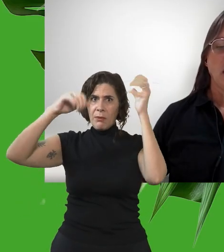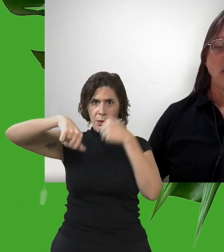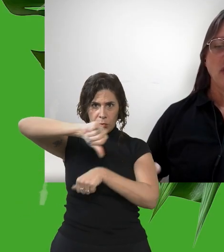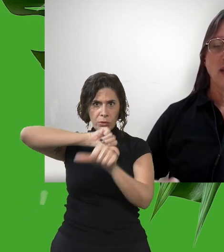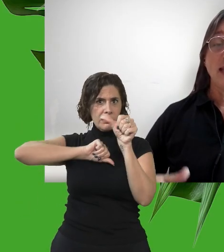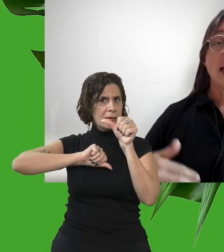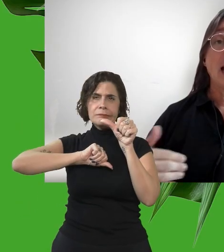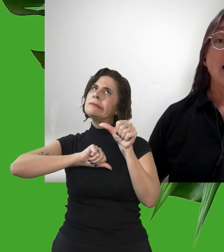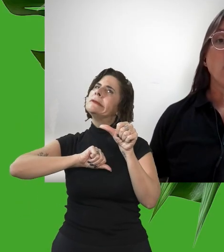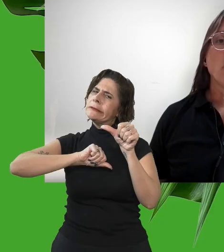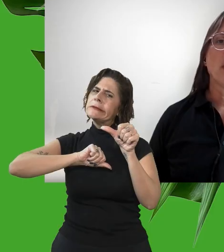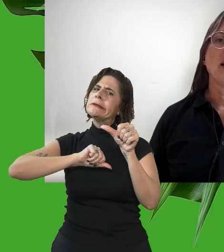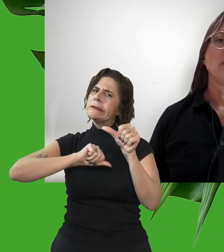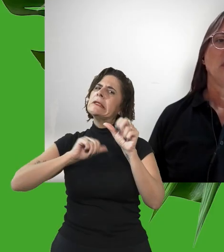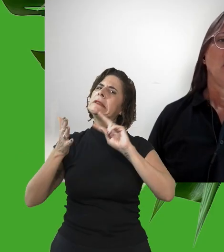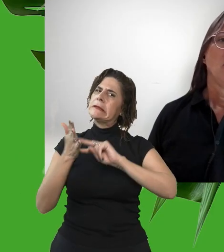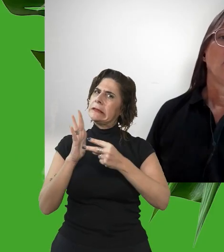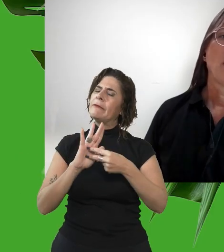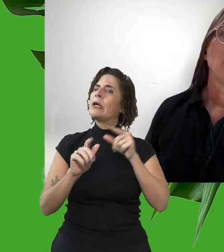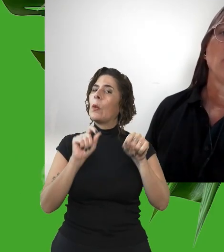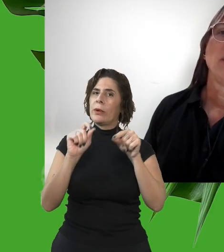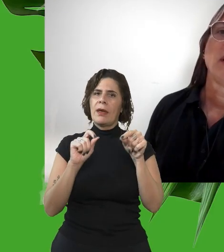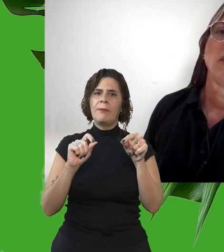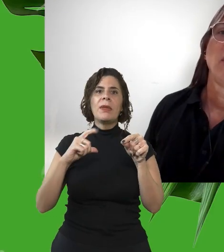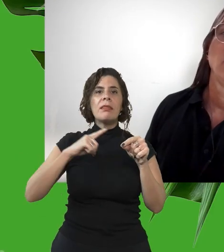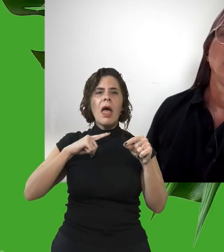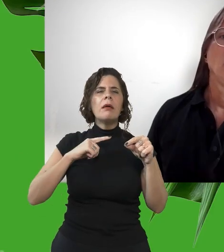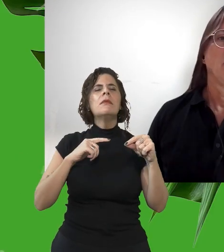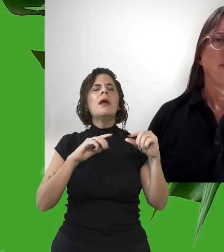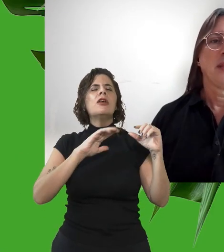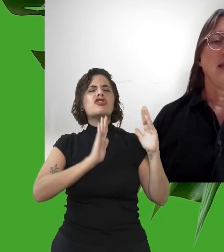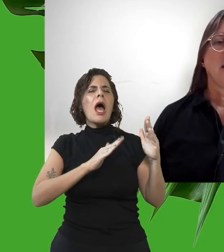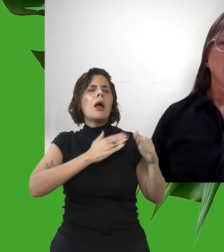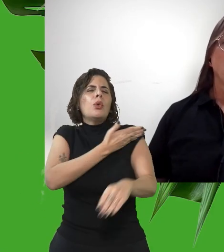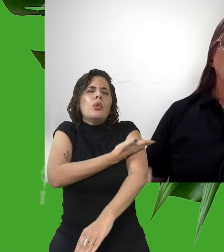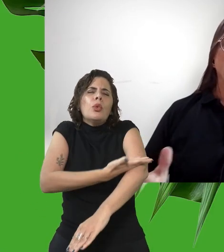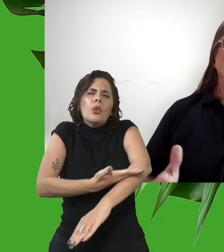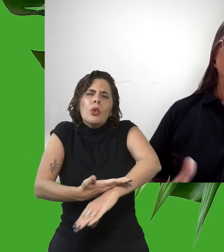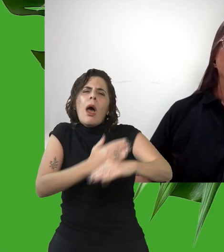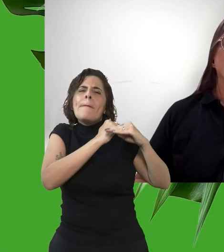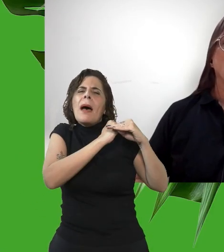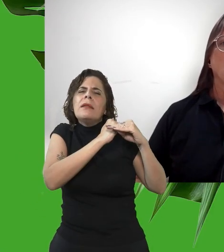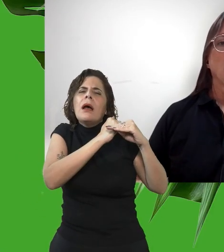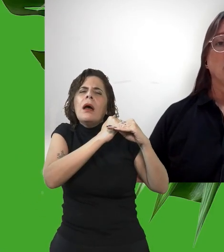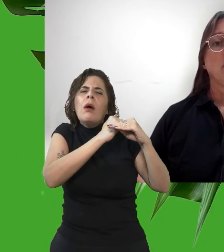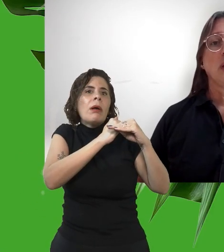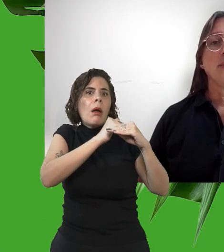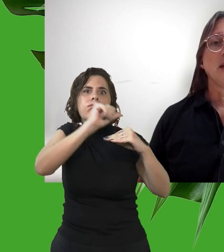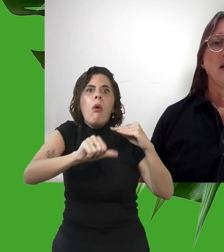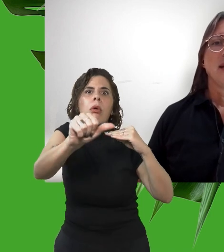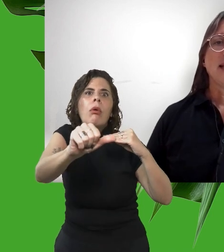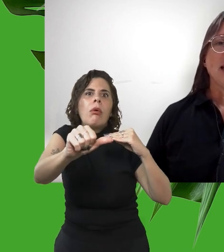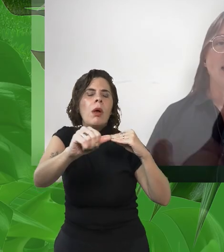alterações que a gente tem a longo prazo nos padrões que a gente tem, tanto de temperatura, né, quanto